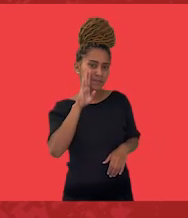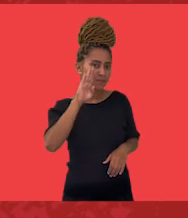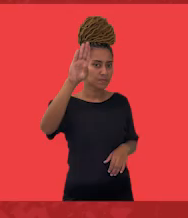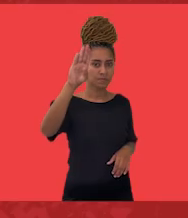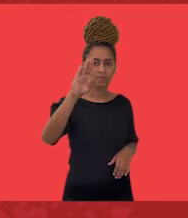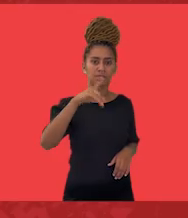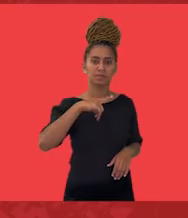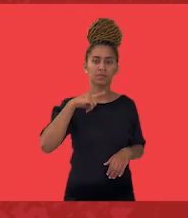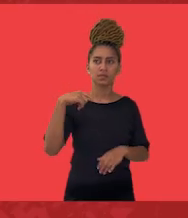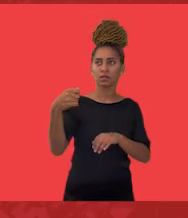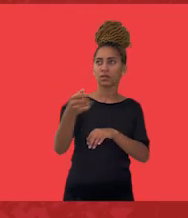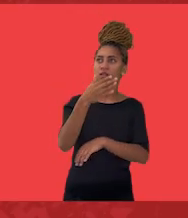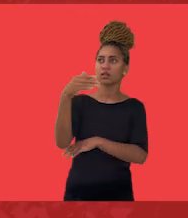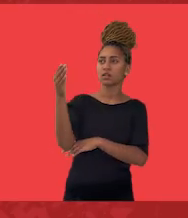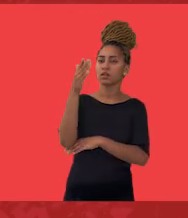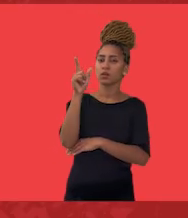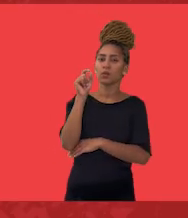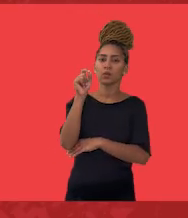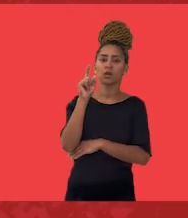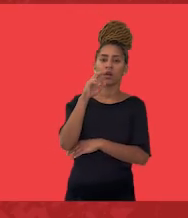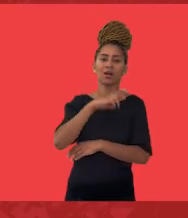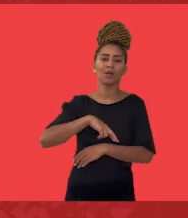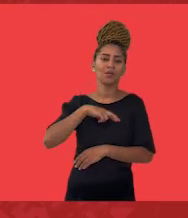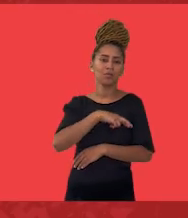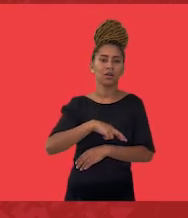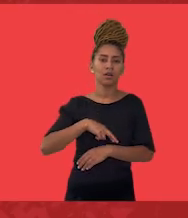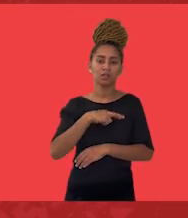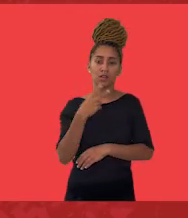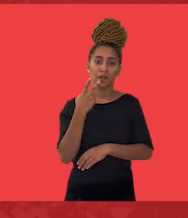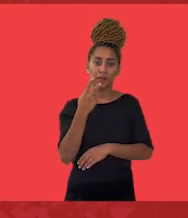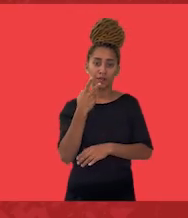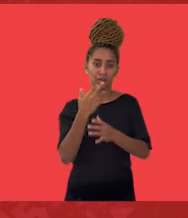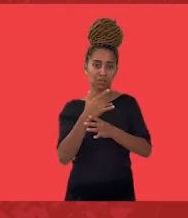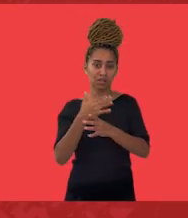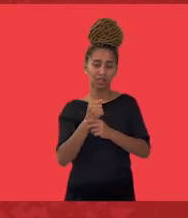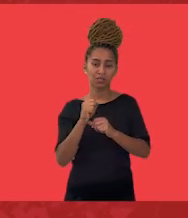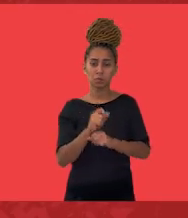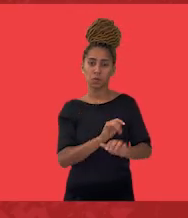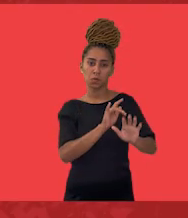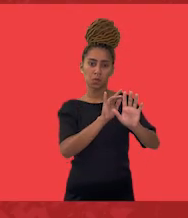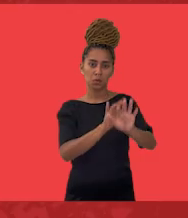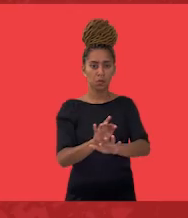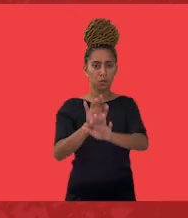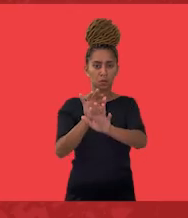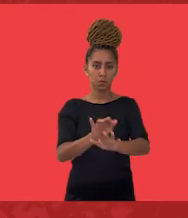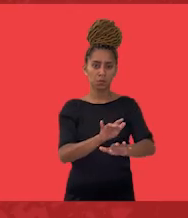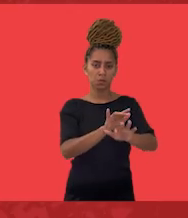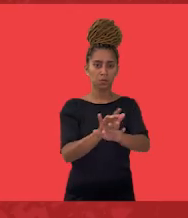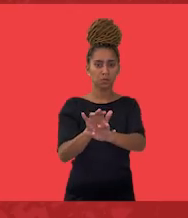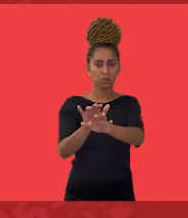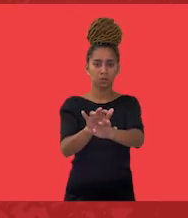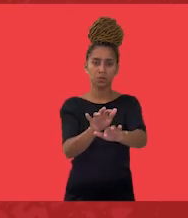sido melhor o outro baixinho, pouco cotado. Honesto, dentes tortos, mas fez